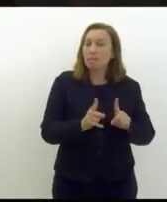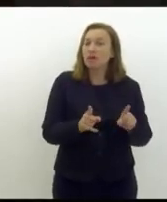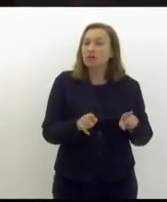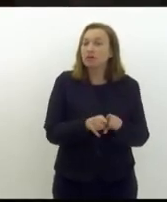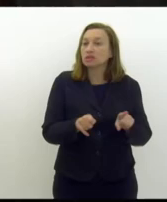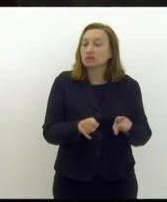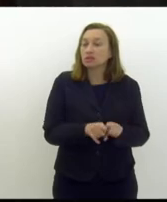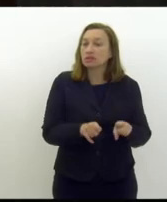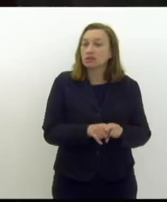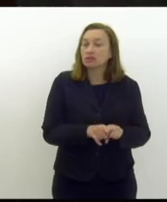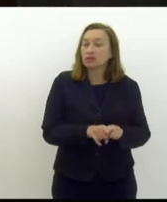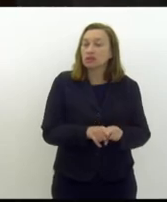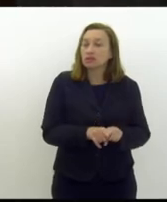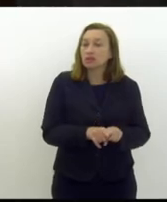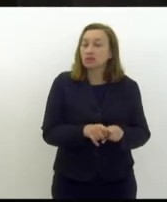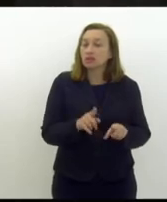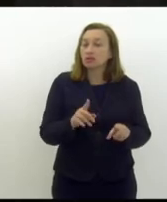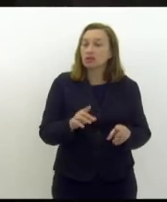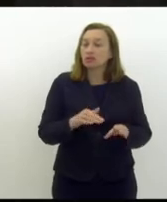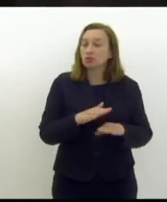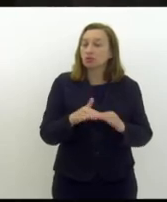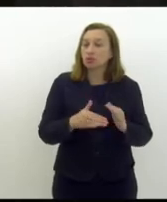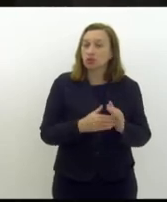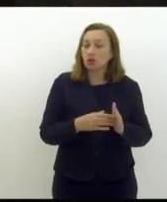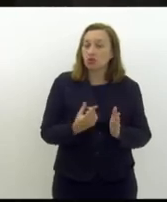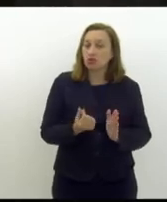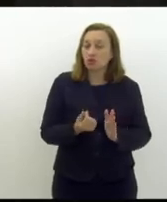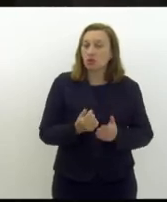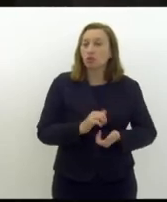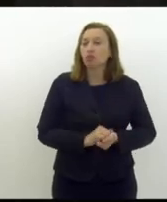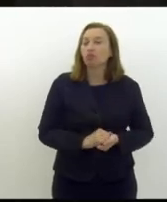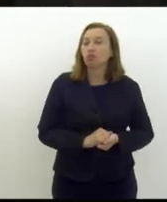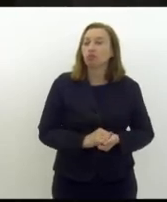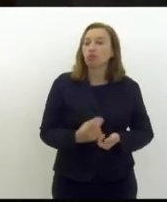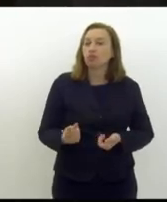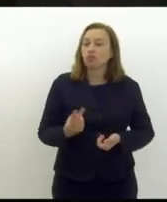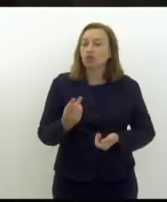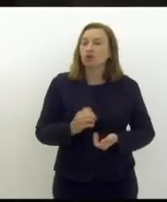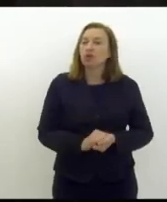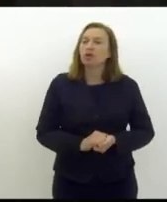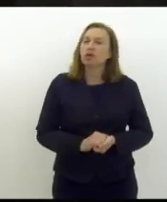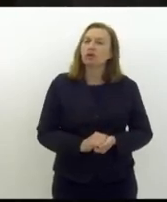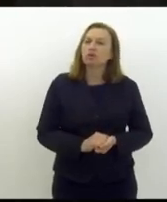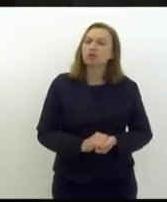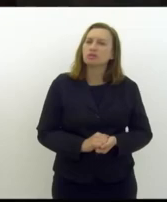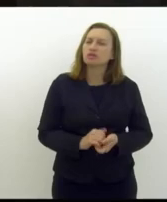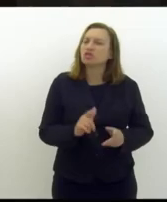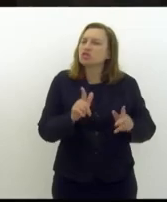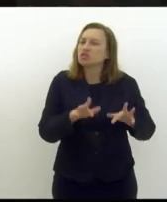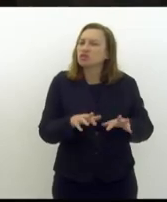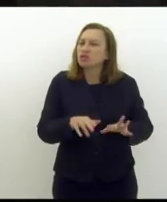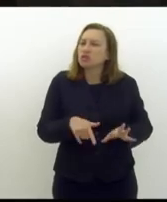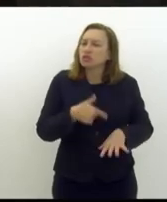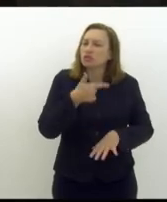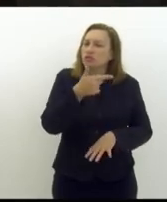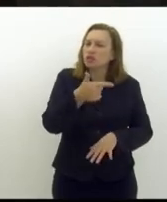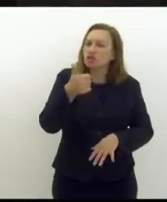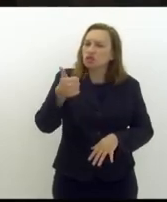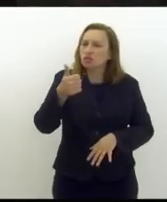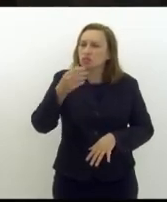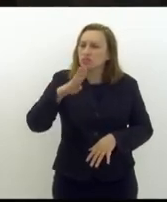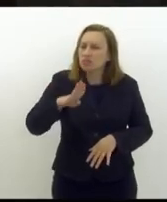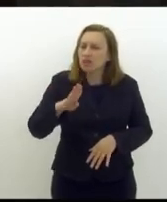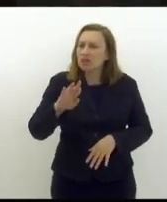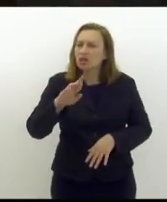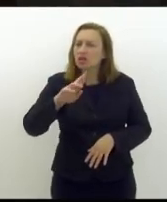a receita corrente líquida esse valor é uma diferença de 21 bilhões de